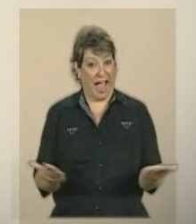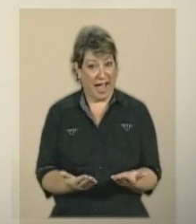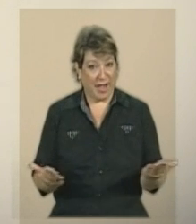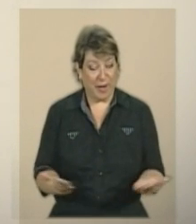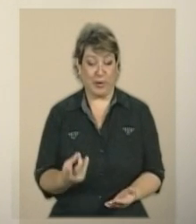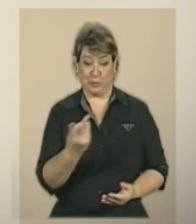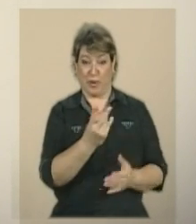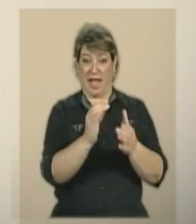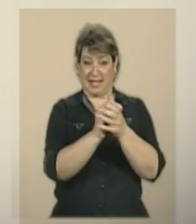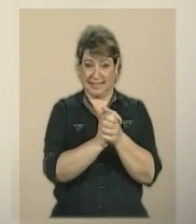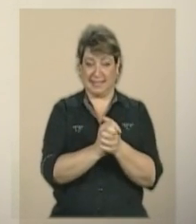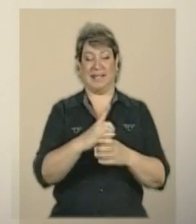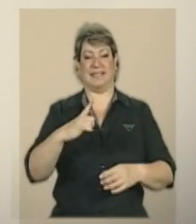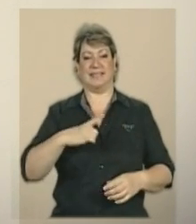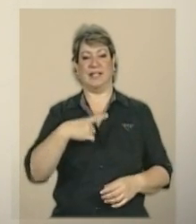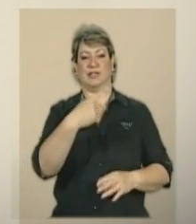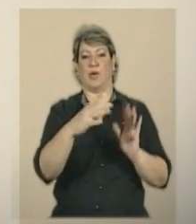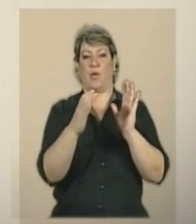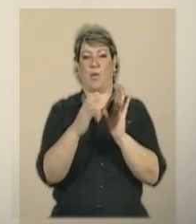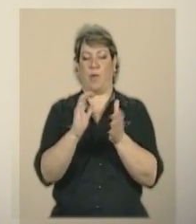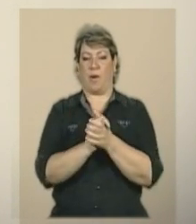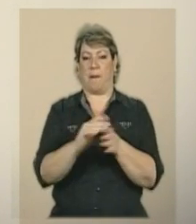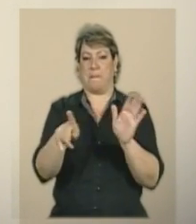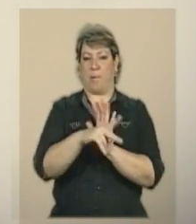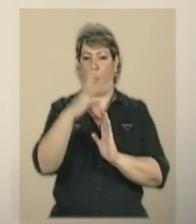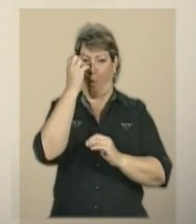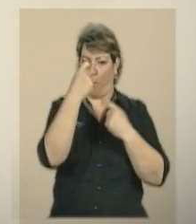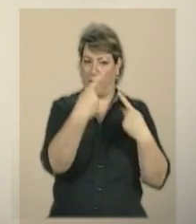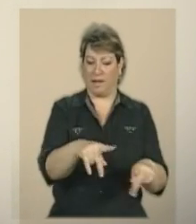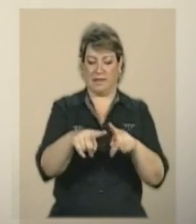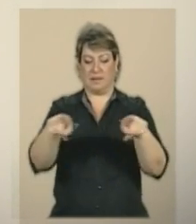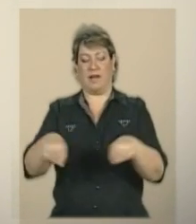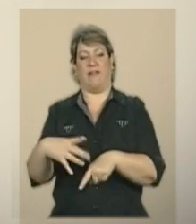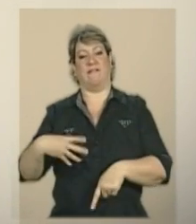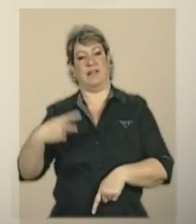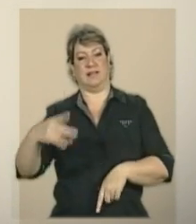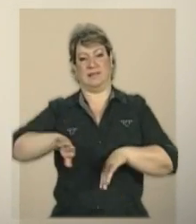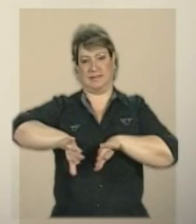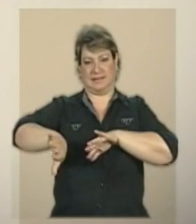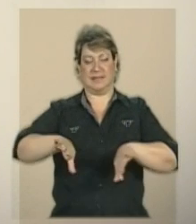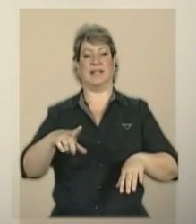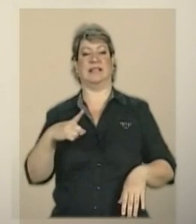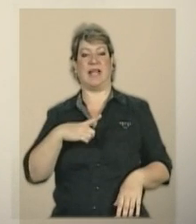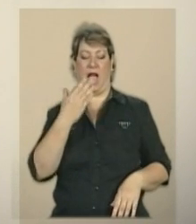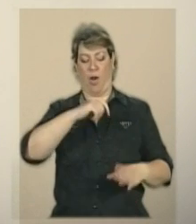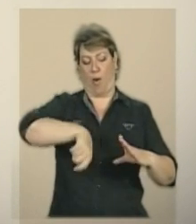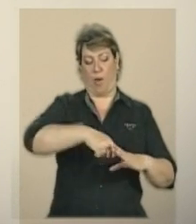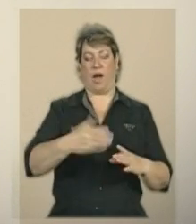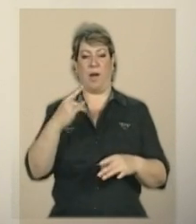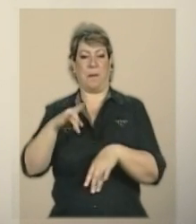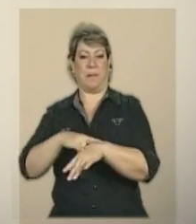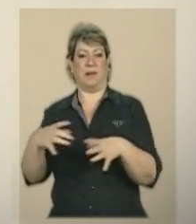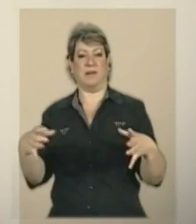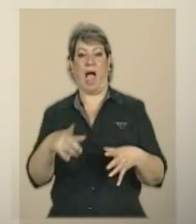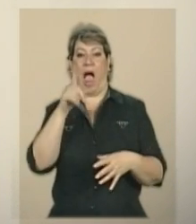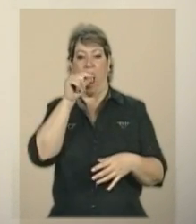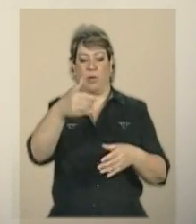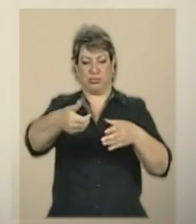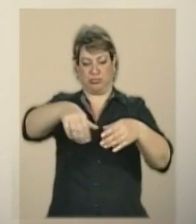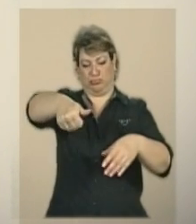o casal tem seu quarto e as filhas têm outro quarto além da cozinha e de um banheiro Luciano com água